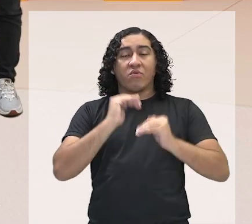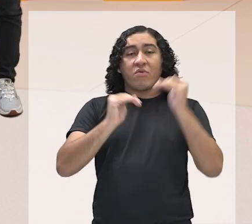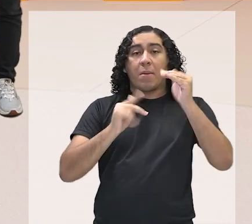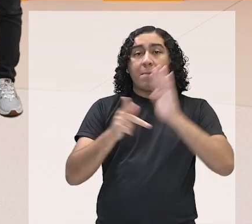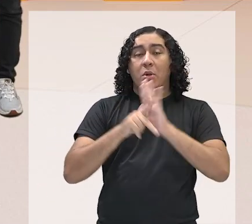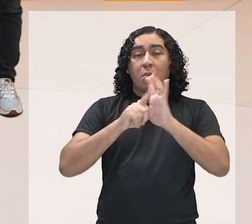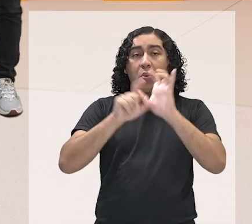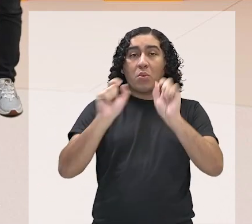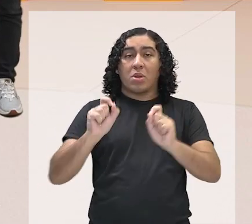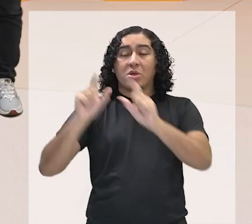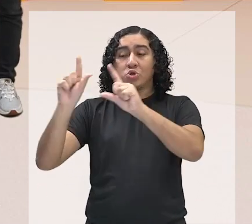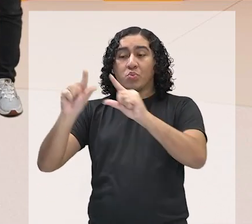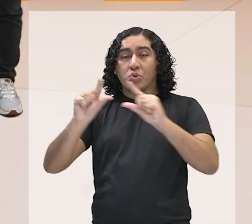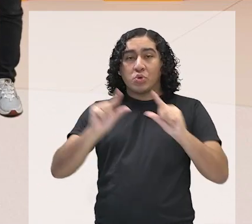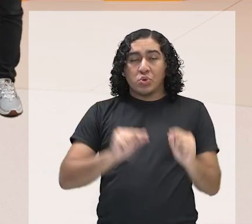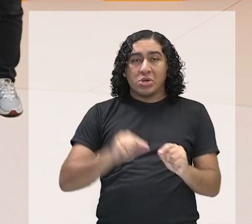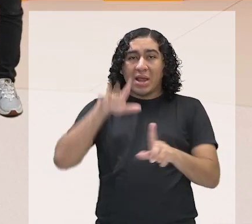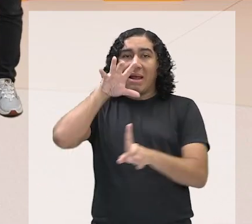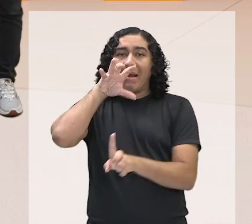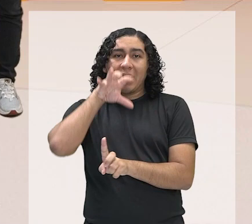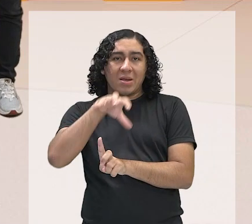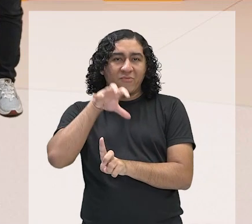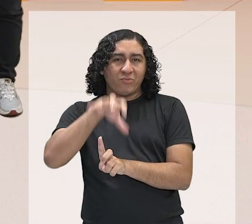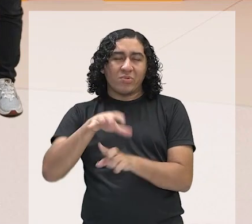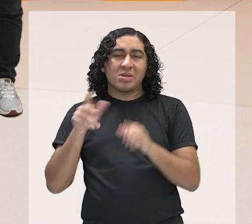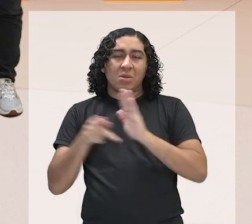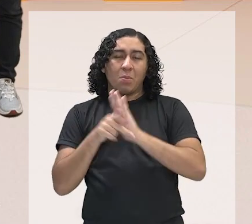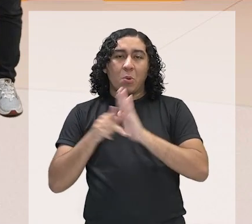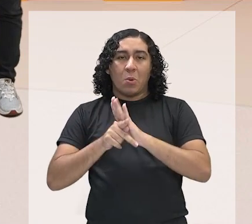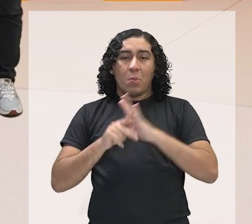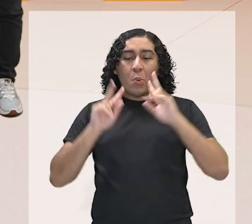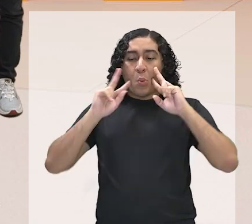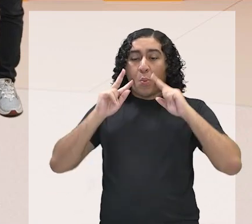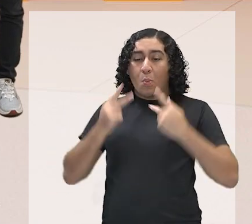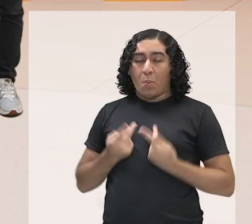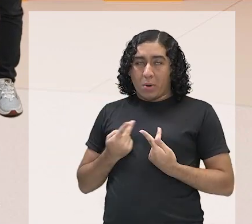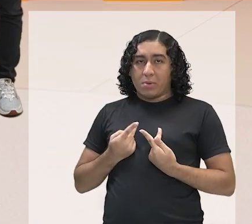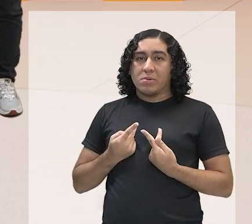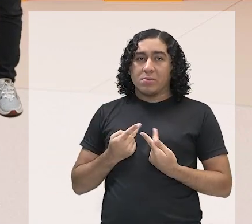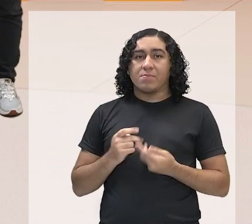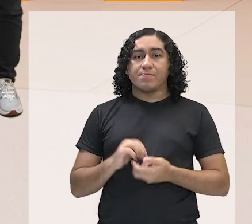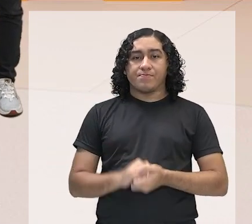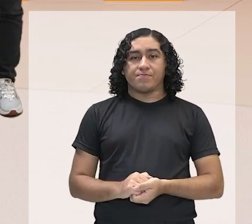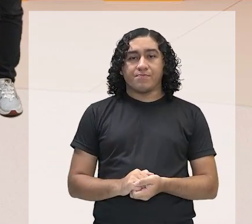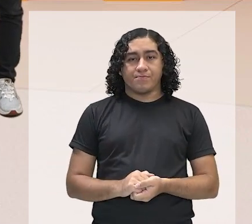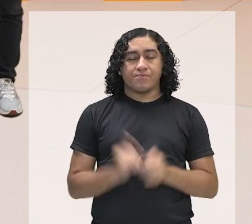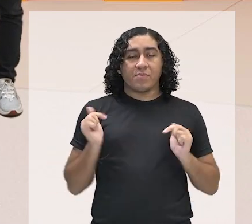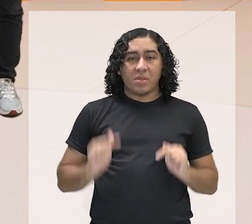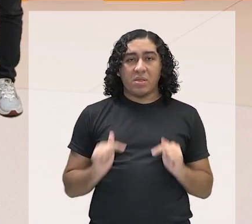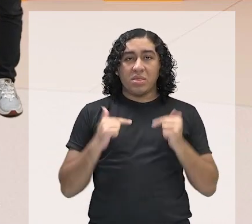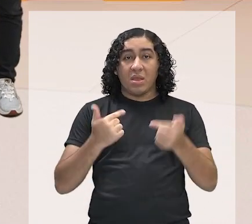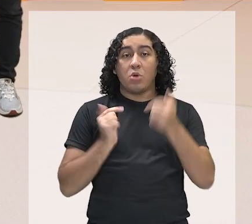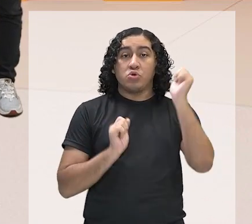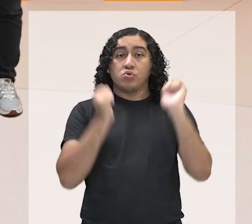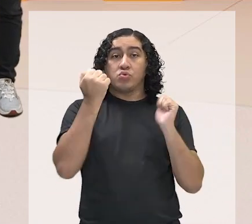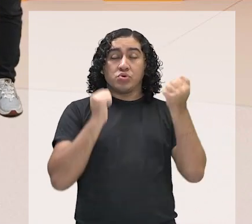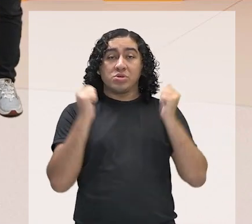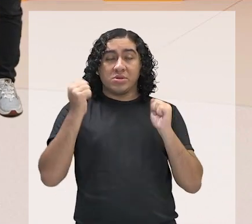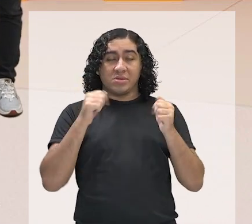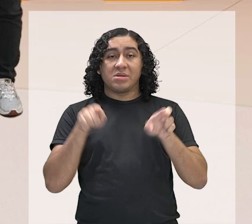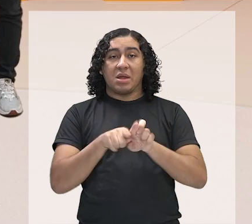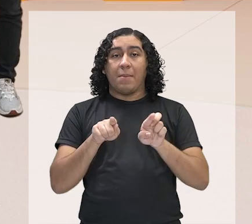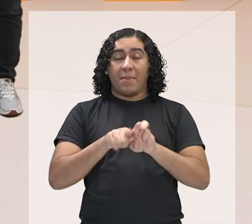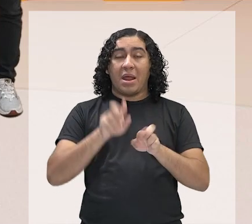diminuir ali os impactos ocasionados ali, em especial pela atividade industrial e também pela extração